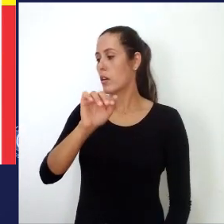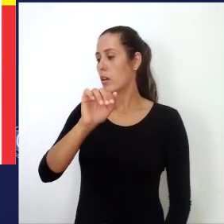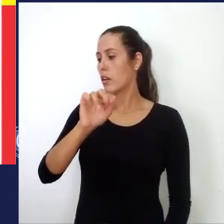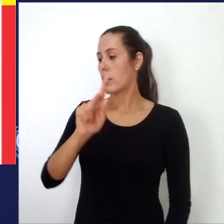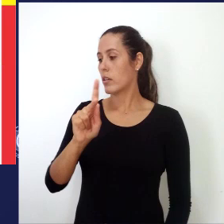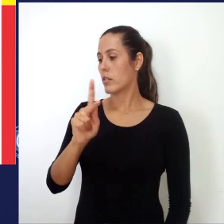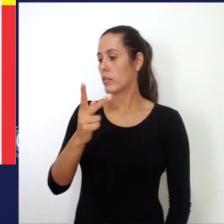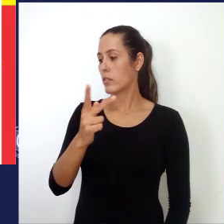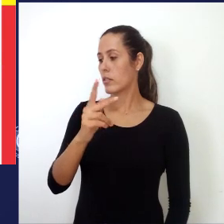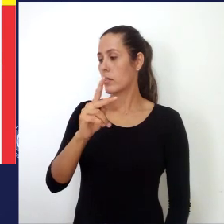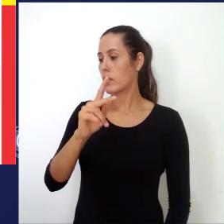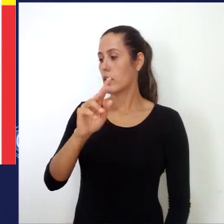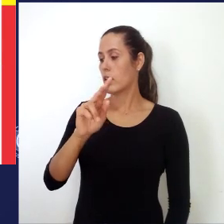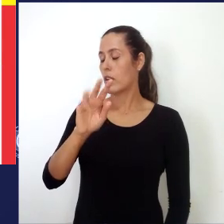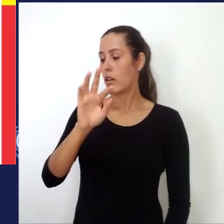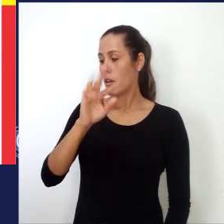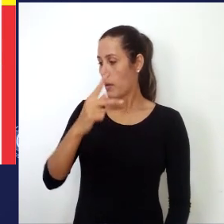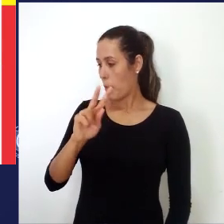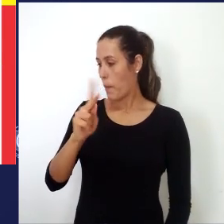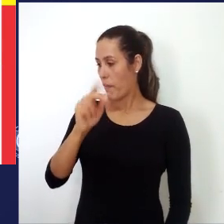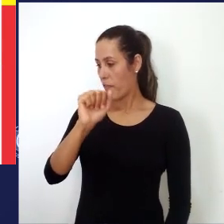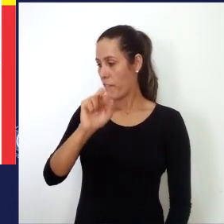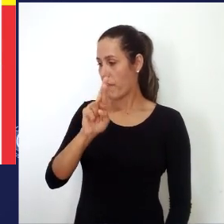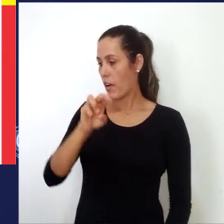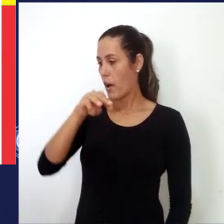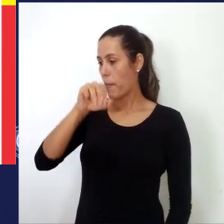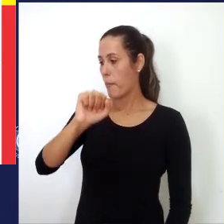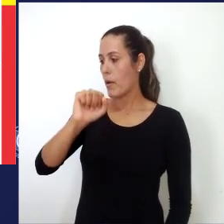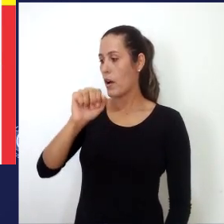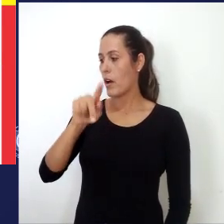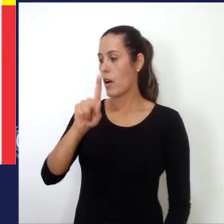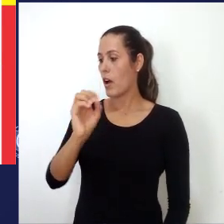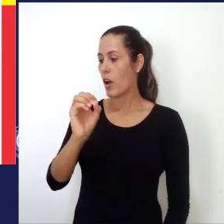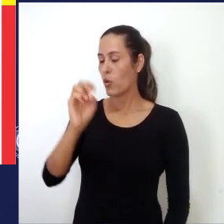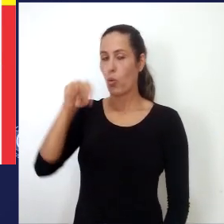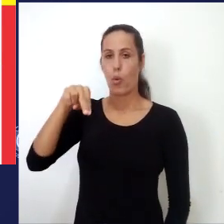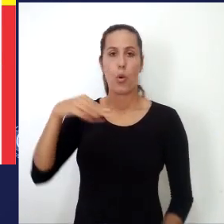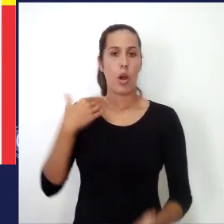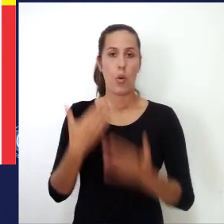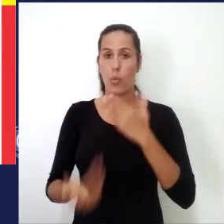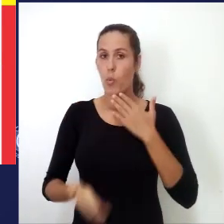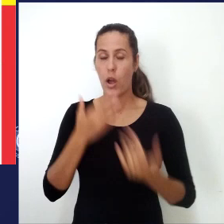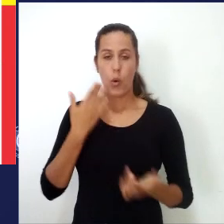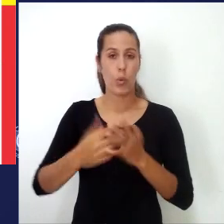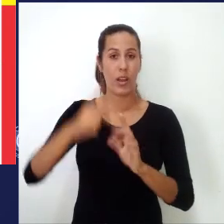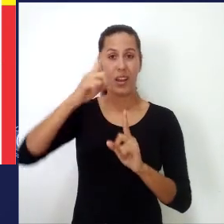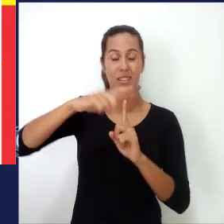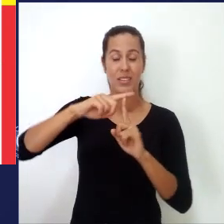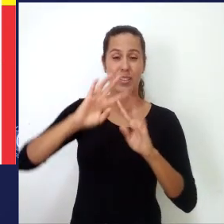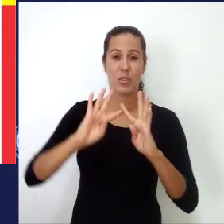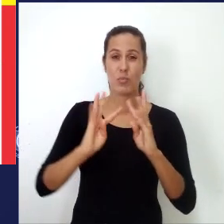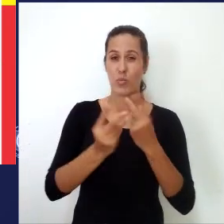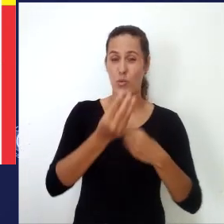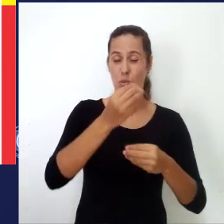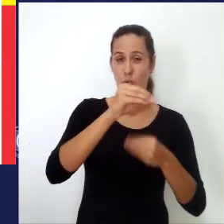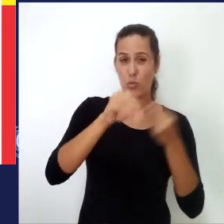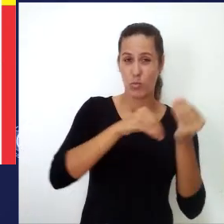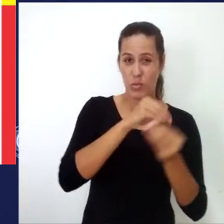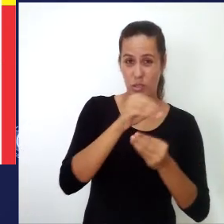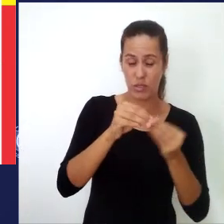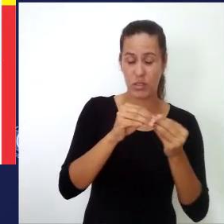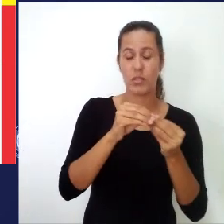o fármaco. O fármaco ele vem do grego pharmakon, qualquer substância capaz de atuar